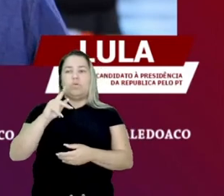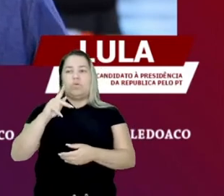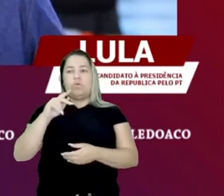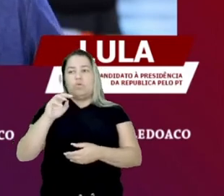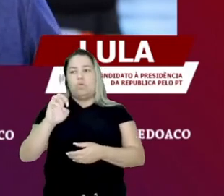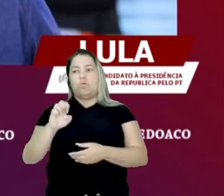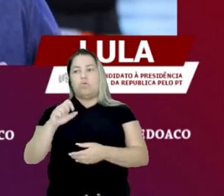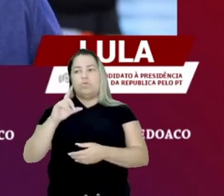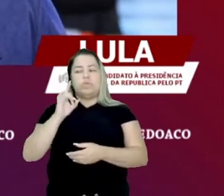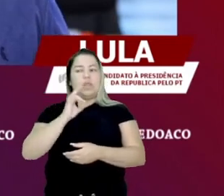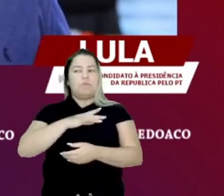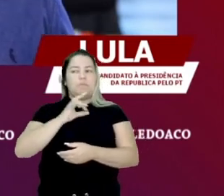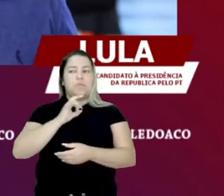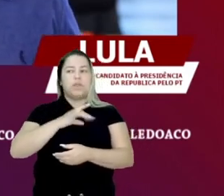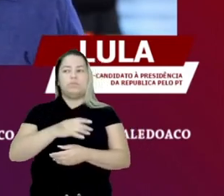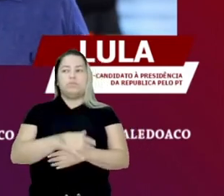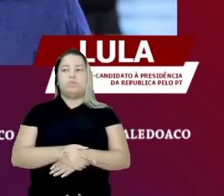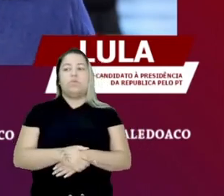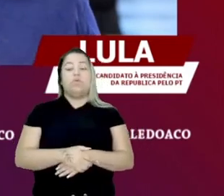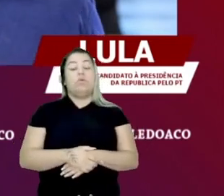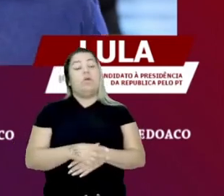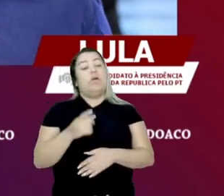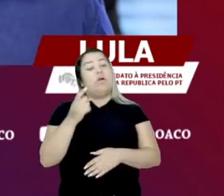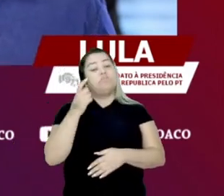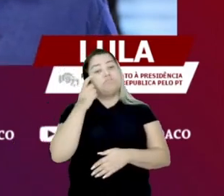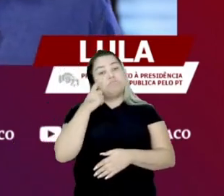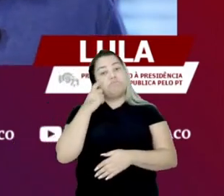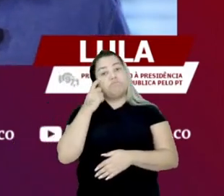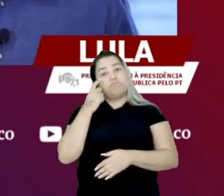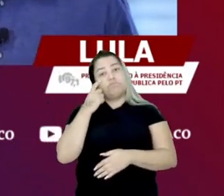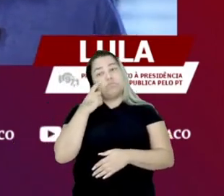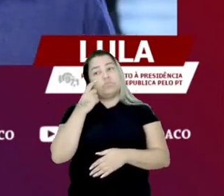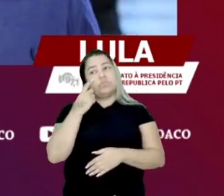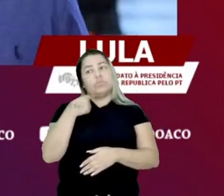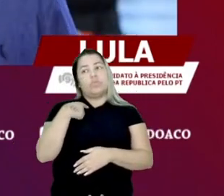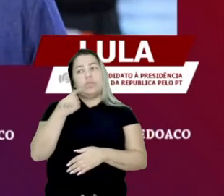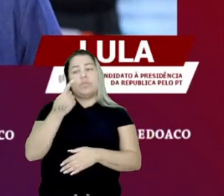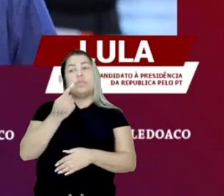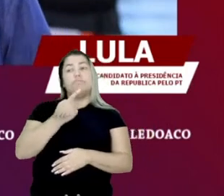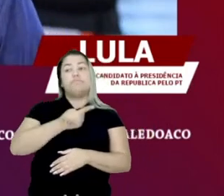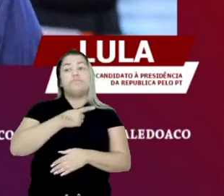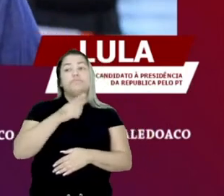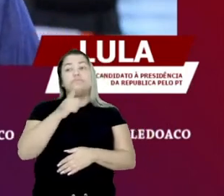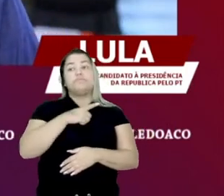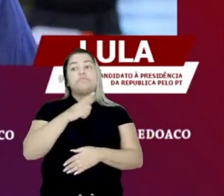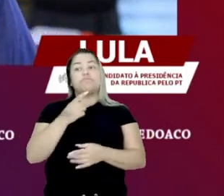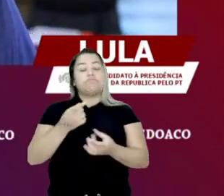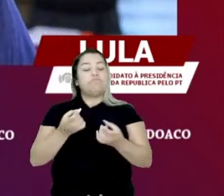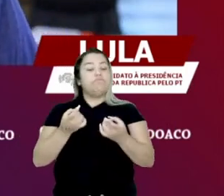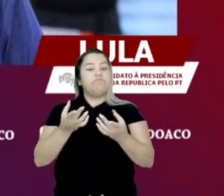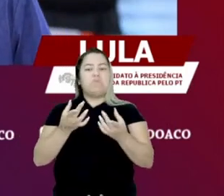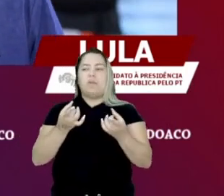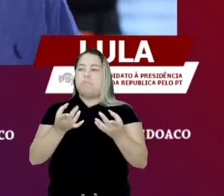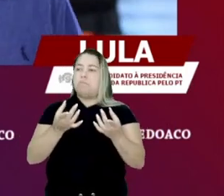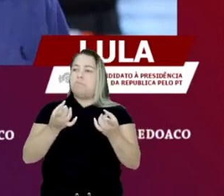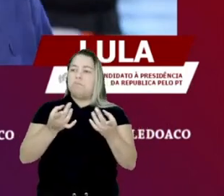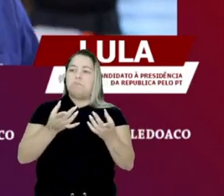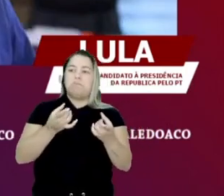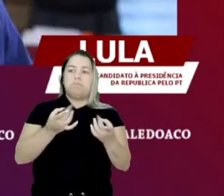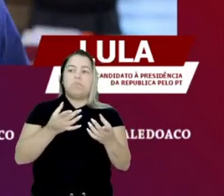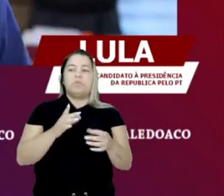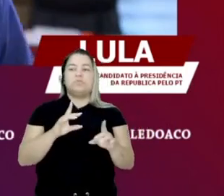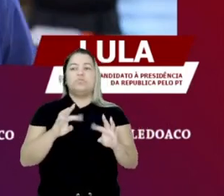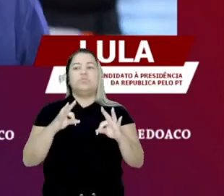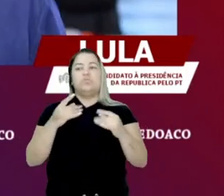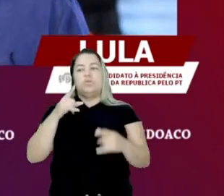Ele joga desconfiança na religião, ele joga desconfiança nas urnas, ele joga desconfiança na